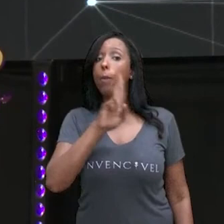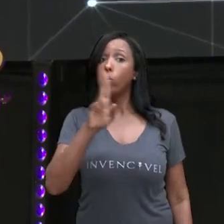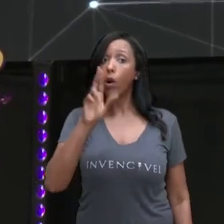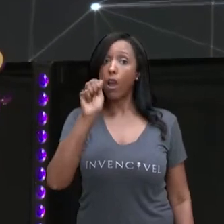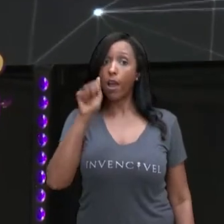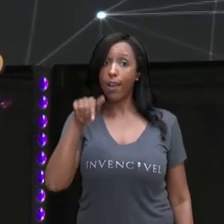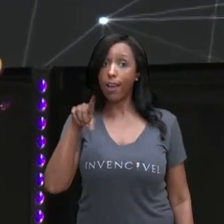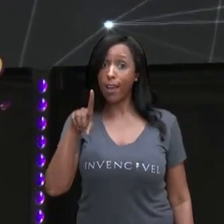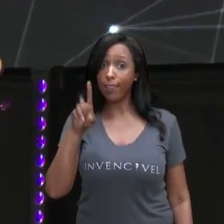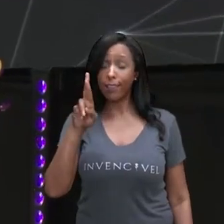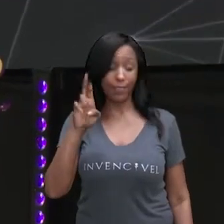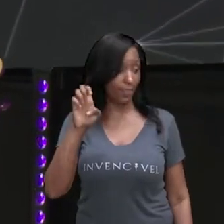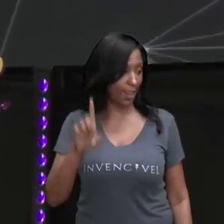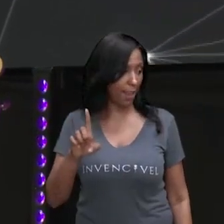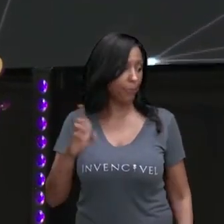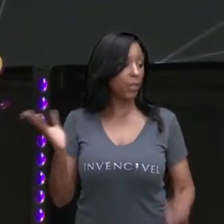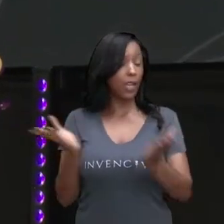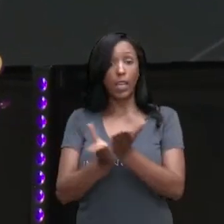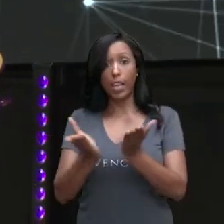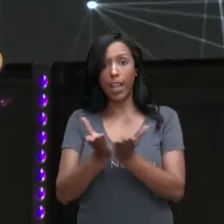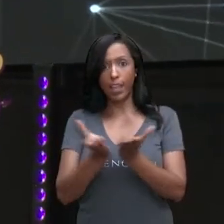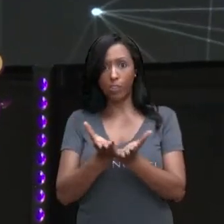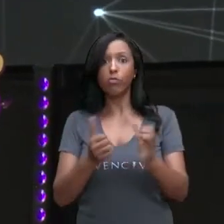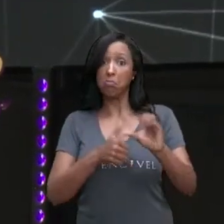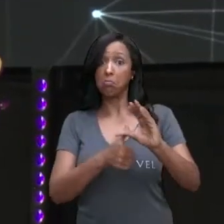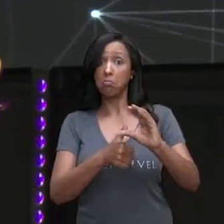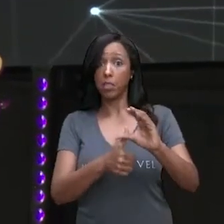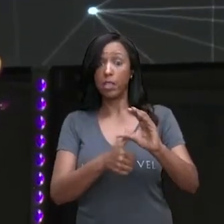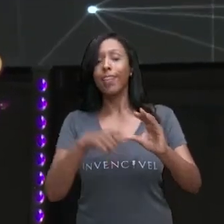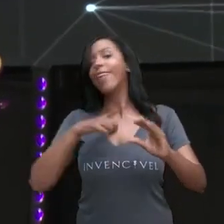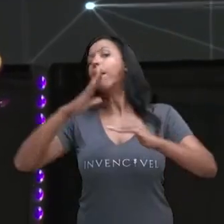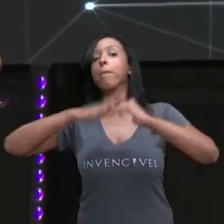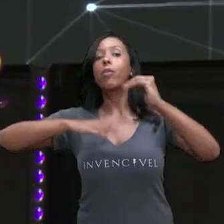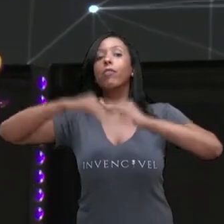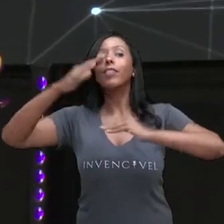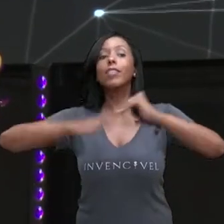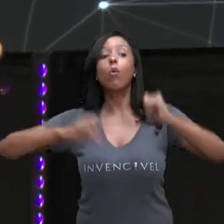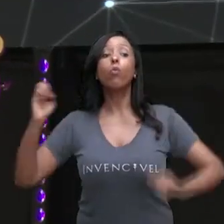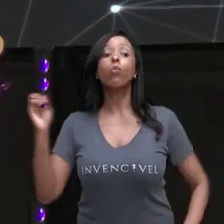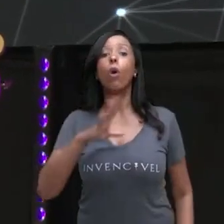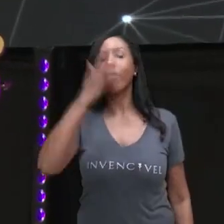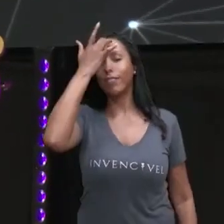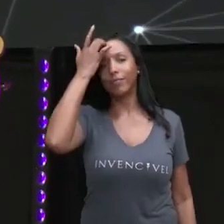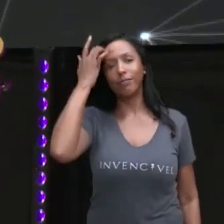um cristão, ele desenvolveu uma nova profissão. Adivinha a profissão dele?